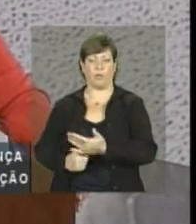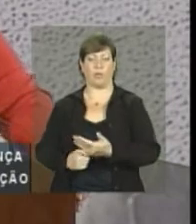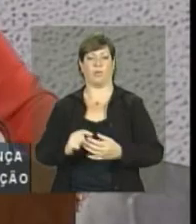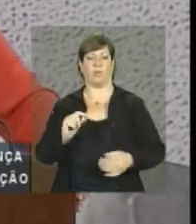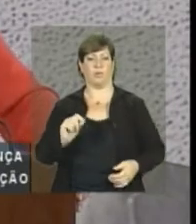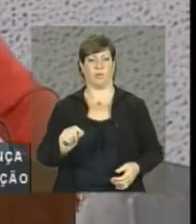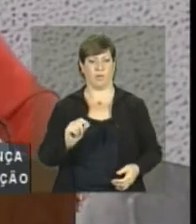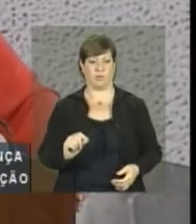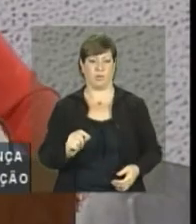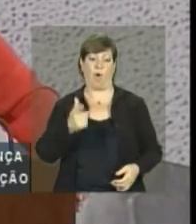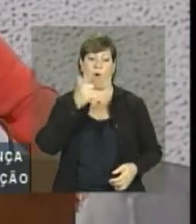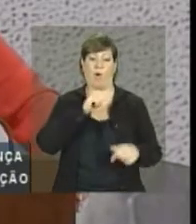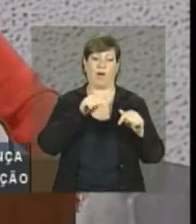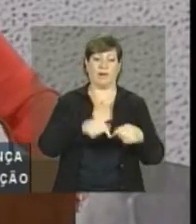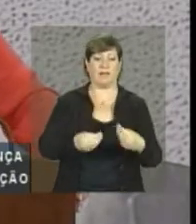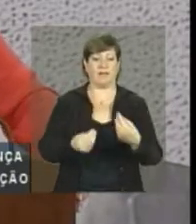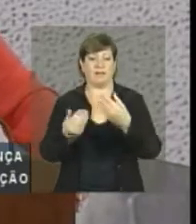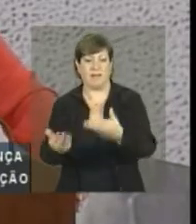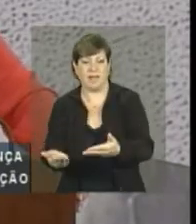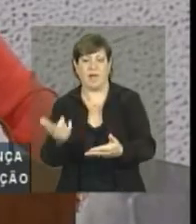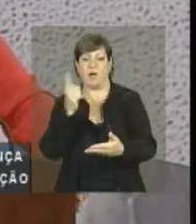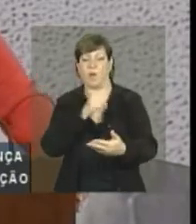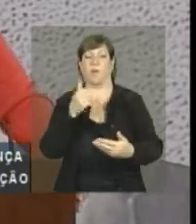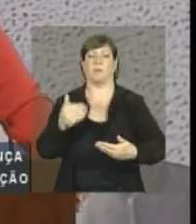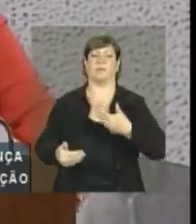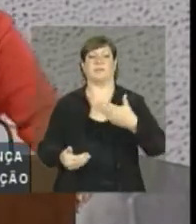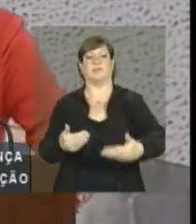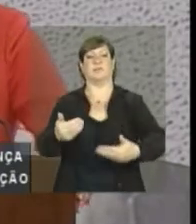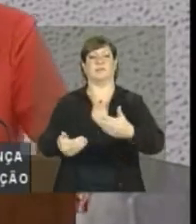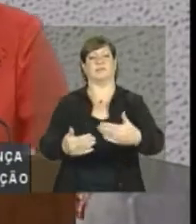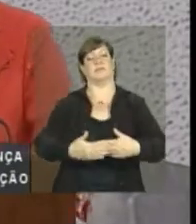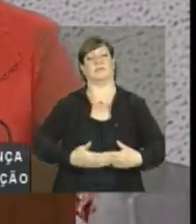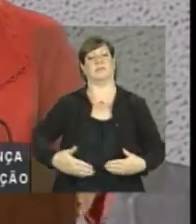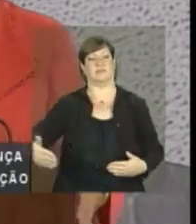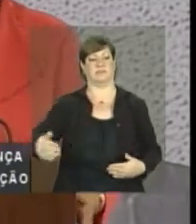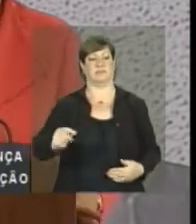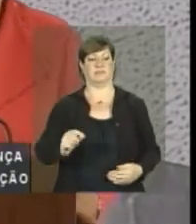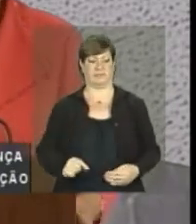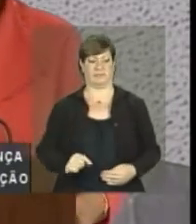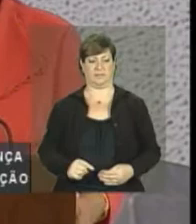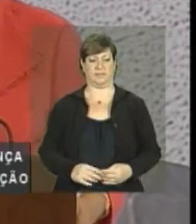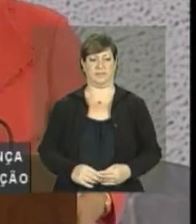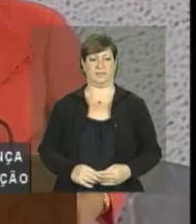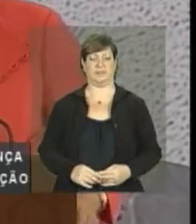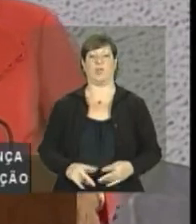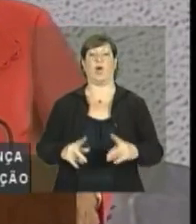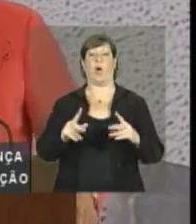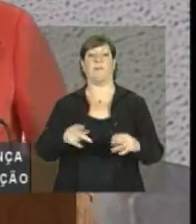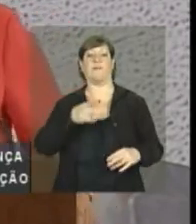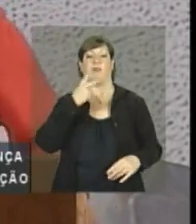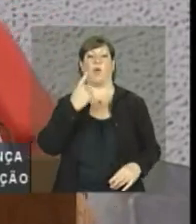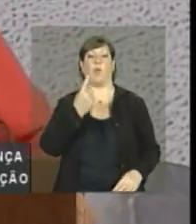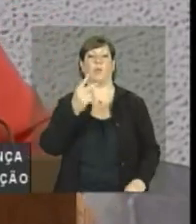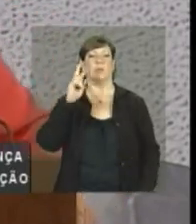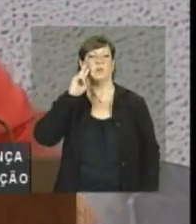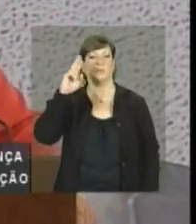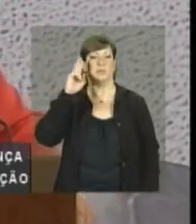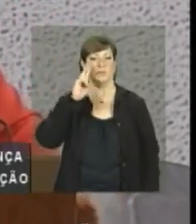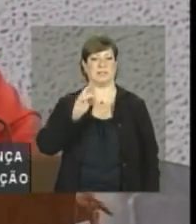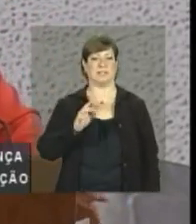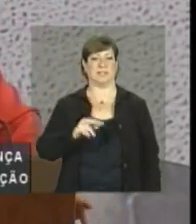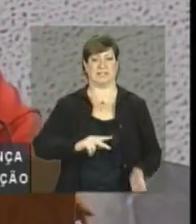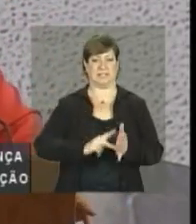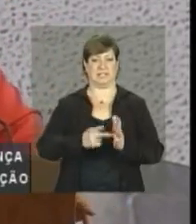sede aqui, conquista ali e vai em frente. Como disse um dos líderes sindicais, tem de ir em frente